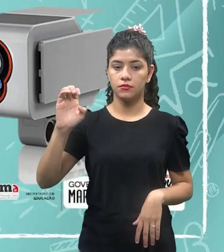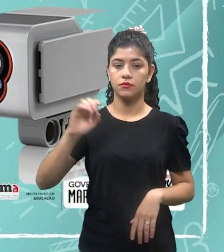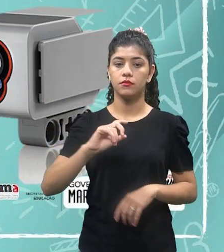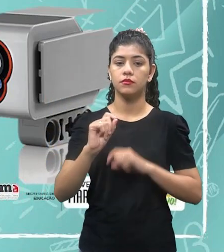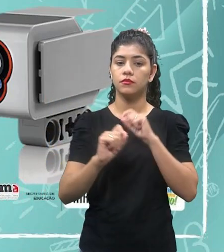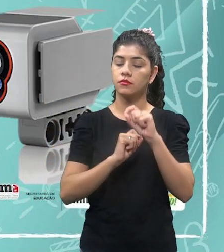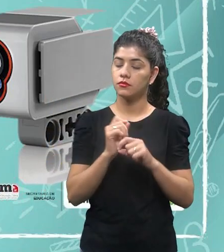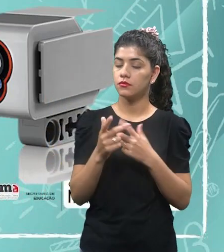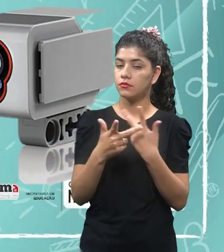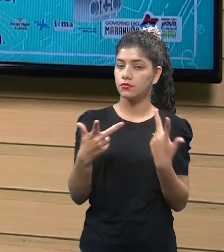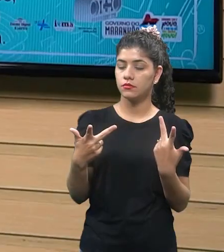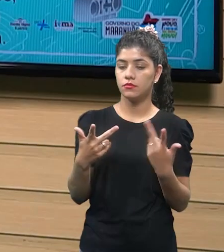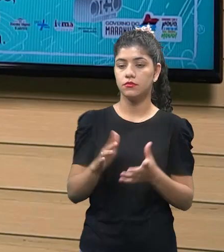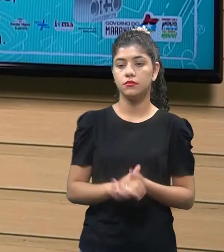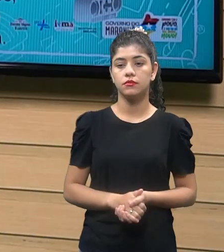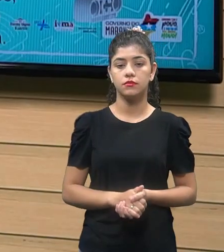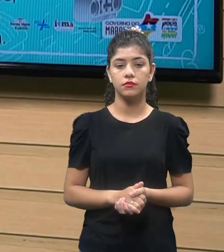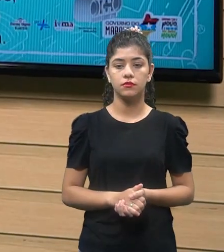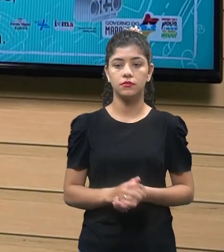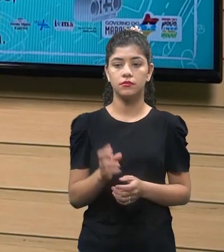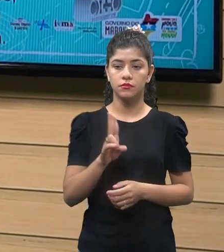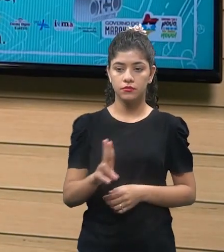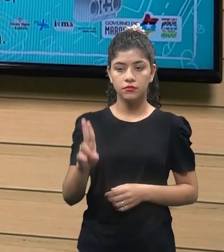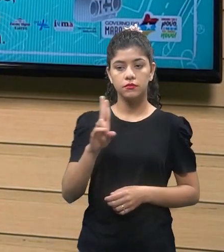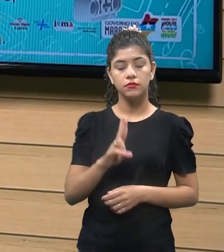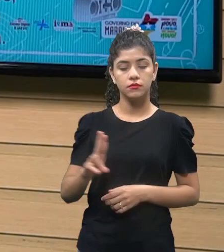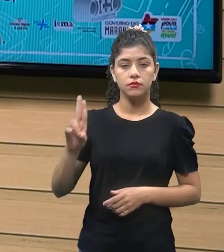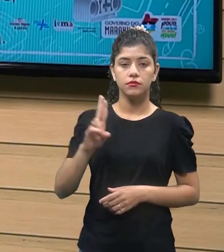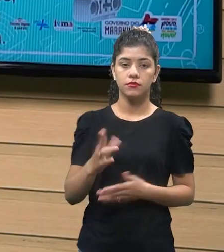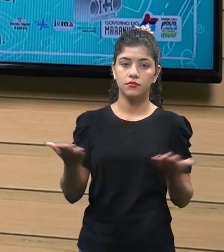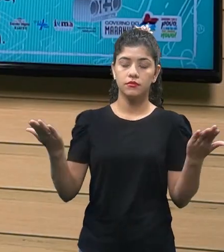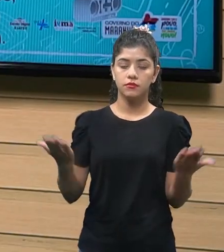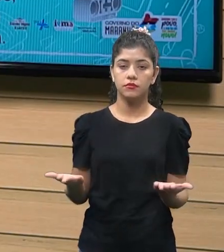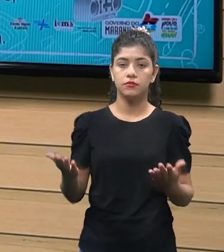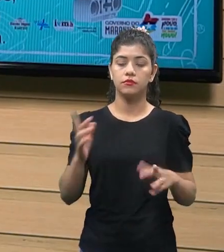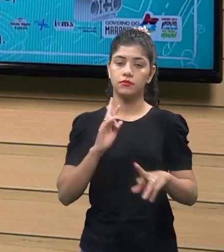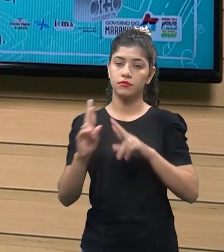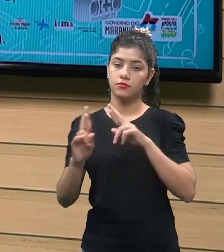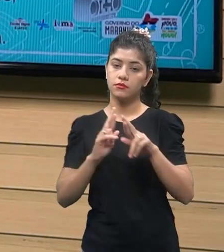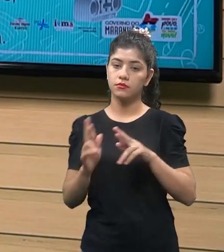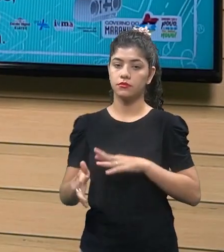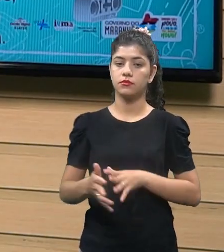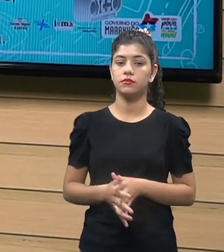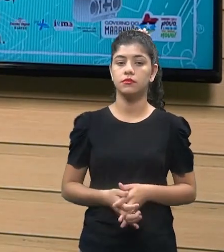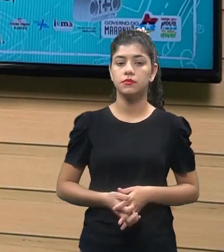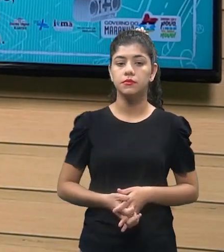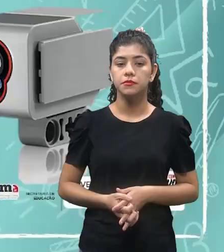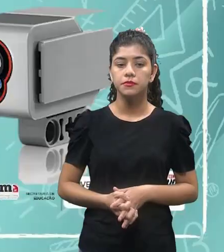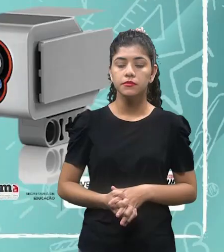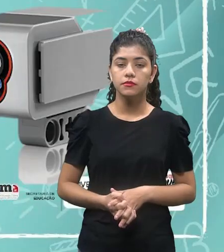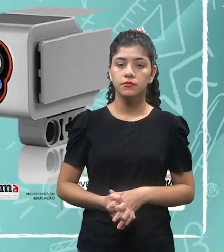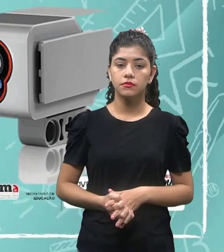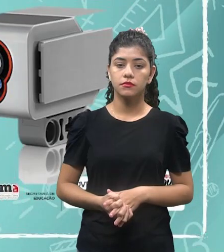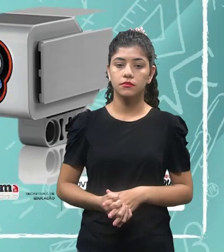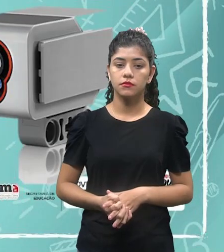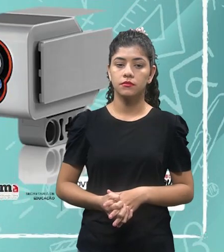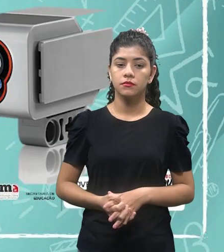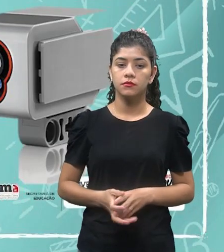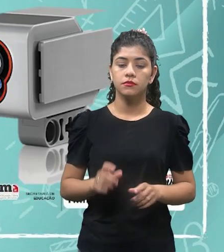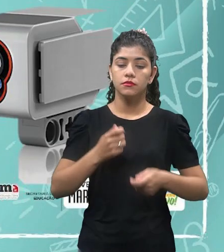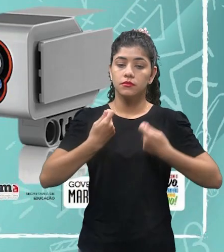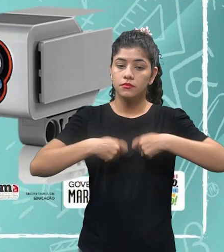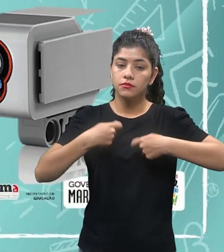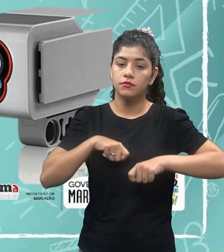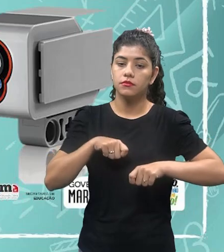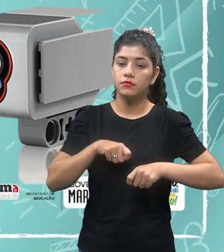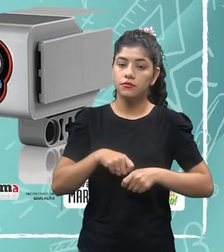de sensores, não todos, mas aqueles que são mais aplicados, mais relacionados à robótica. Sensor de